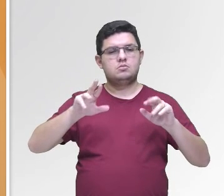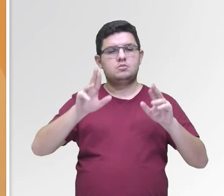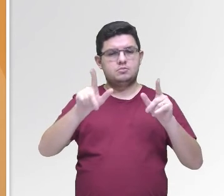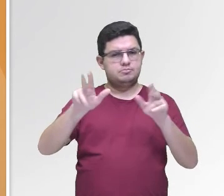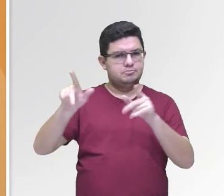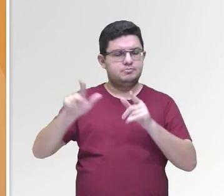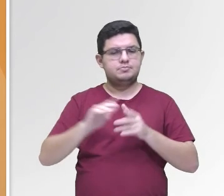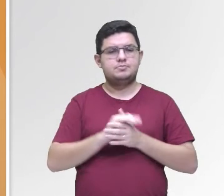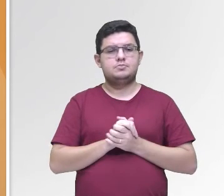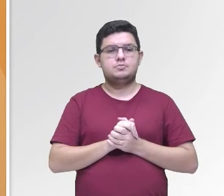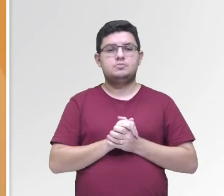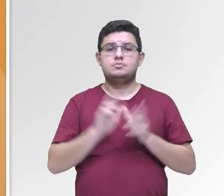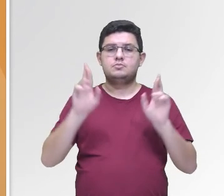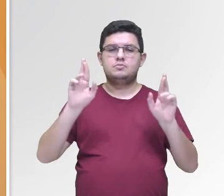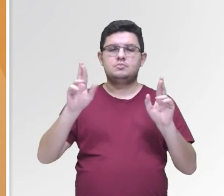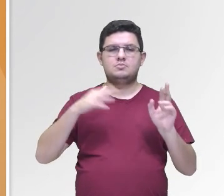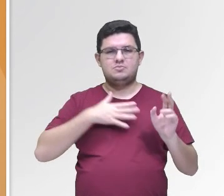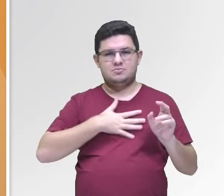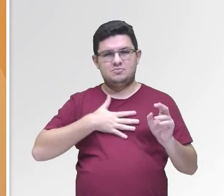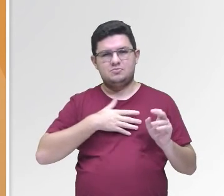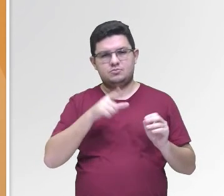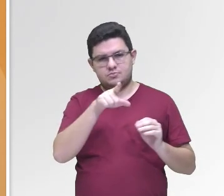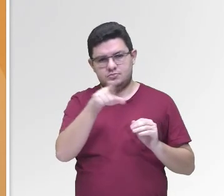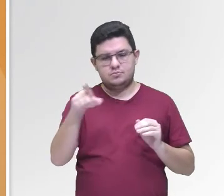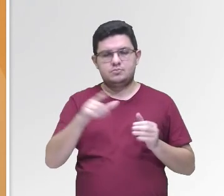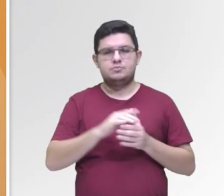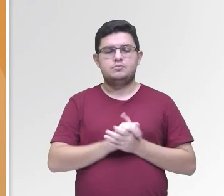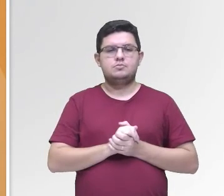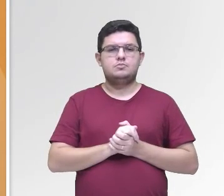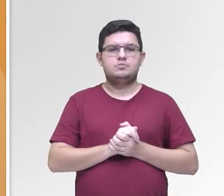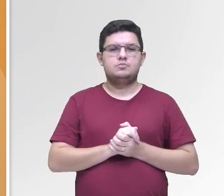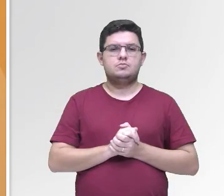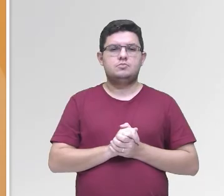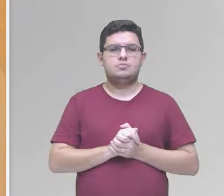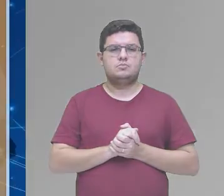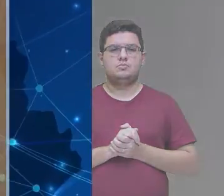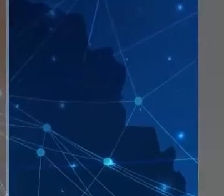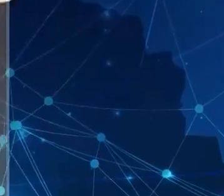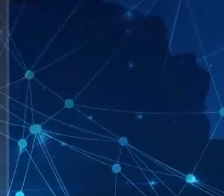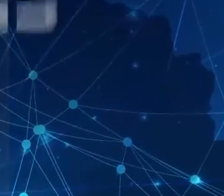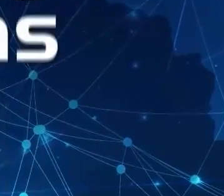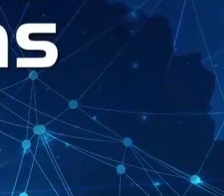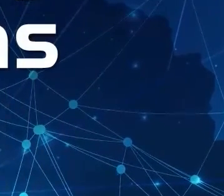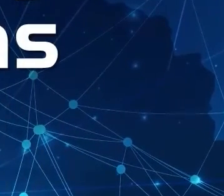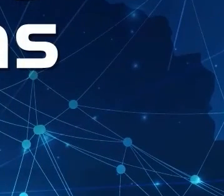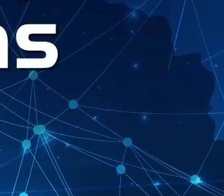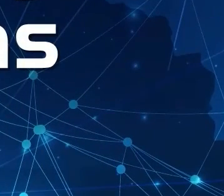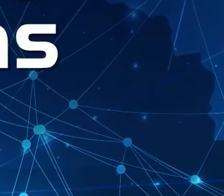Então, espero que vocês tenham gostado.